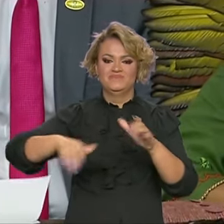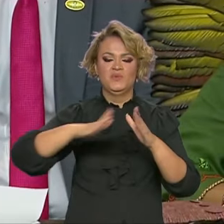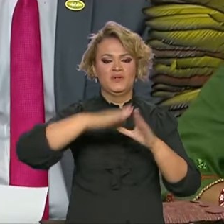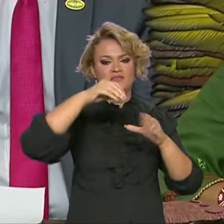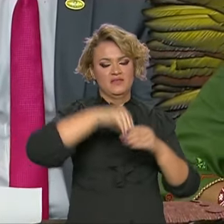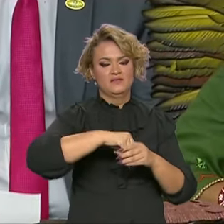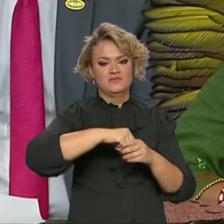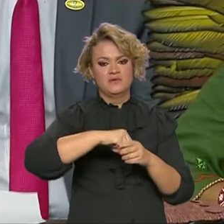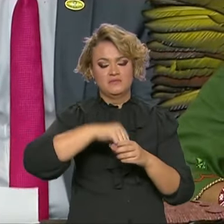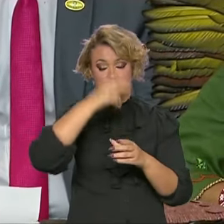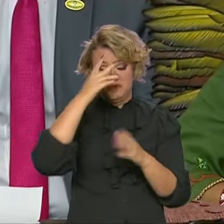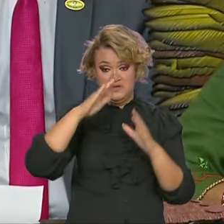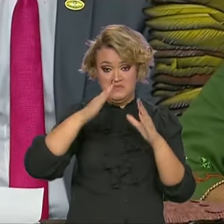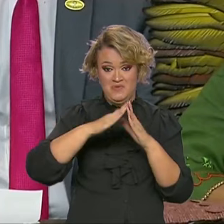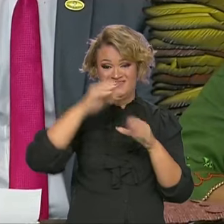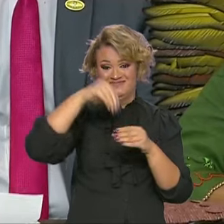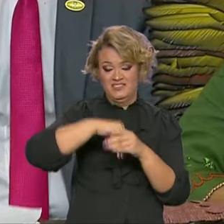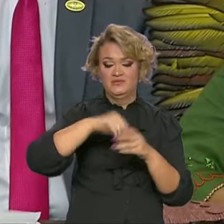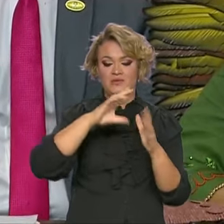Os amazônidas,